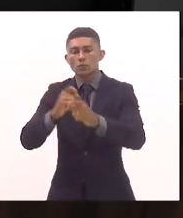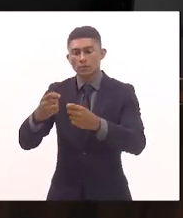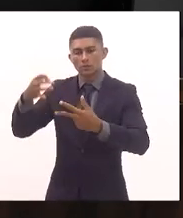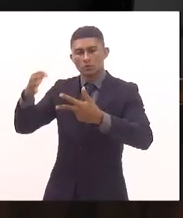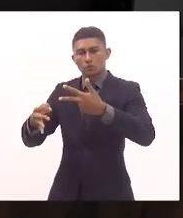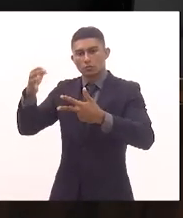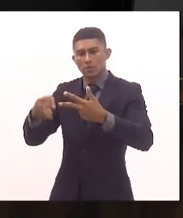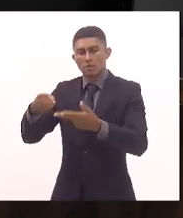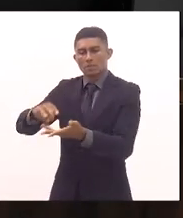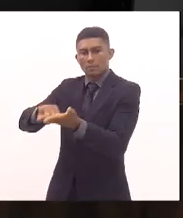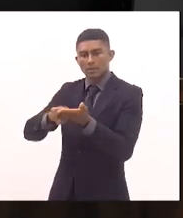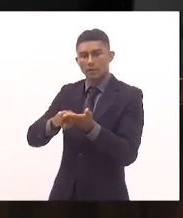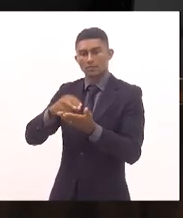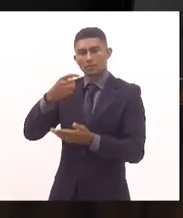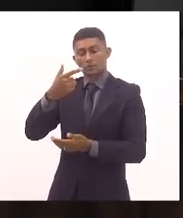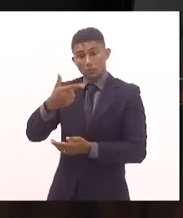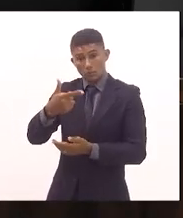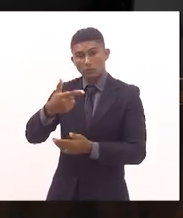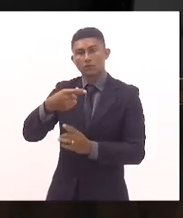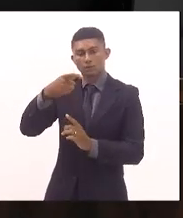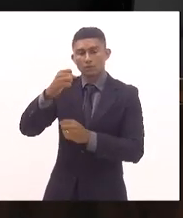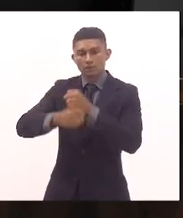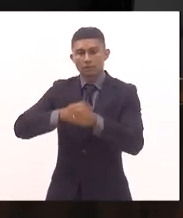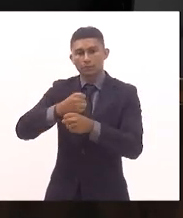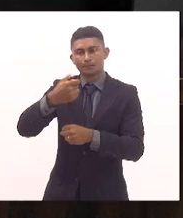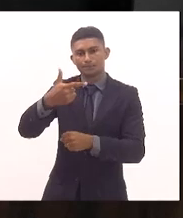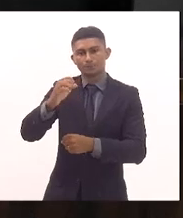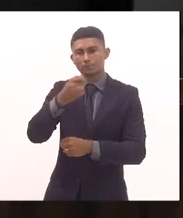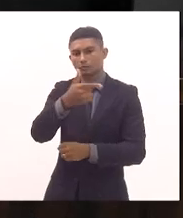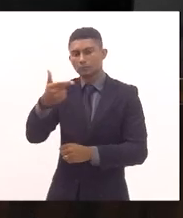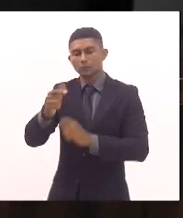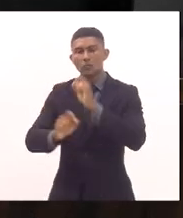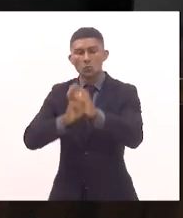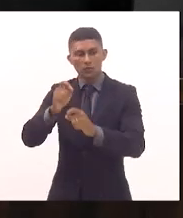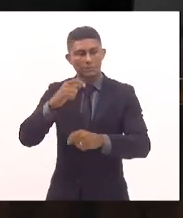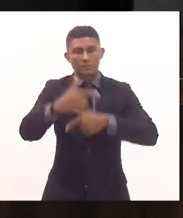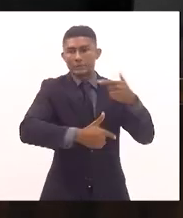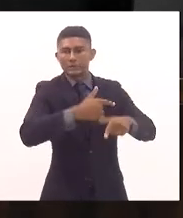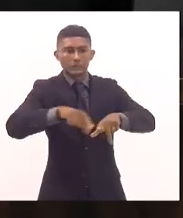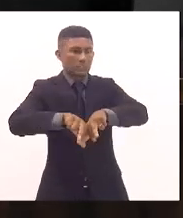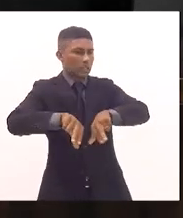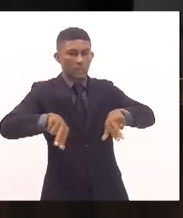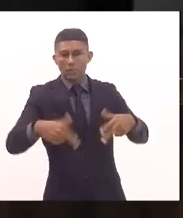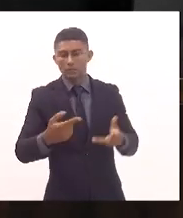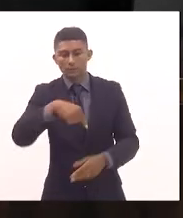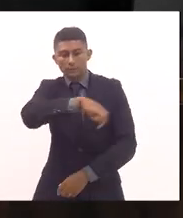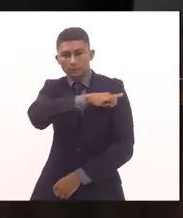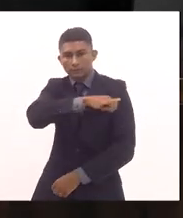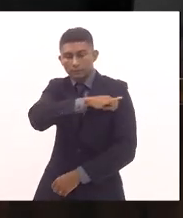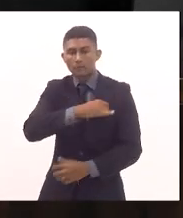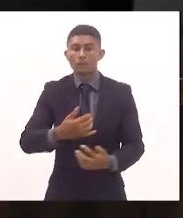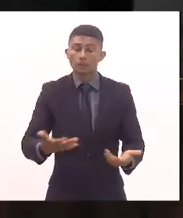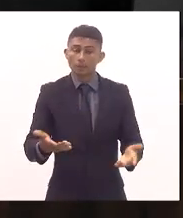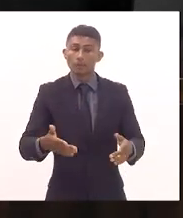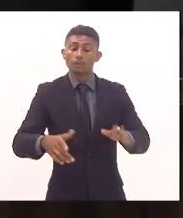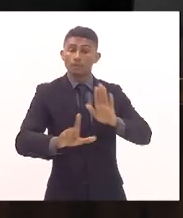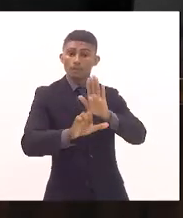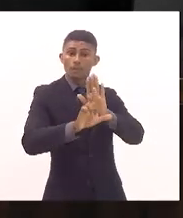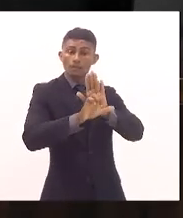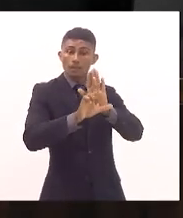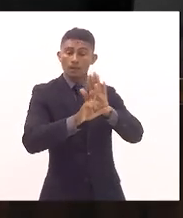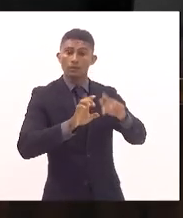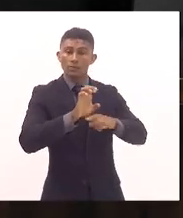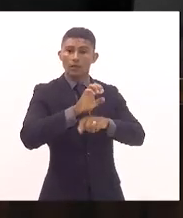2 de 22, que dispõe sobre os emolumentos dos serviços notariais e registro no âmbito do Estado do Rio de Janeiro e altera as leis